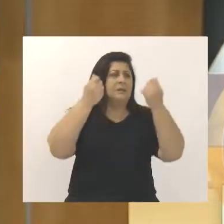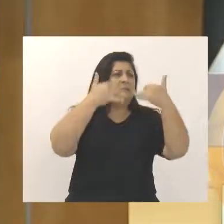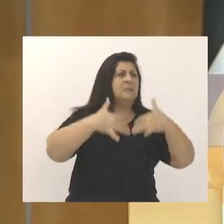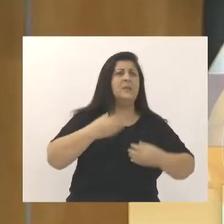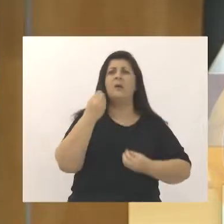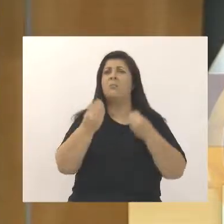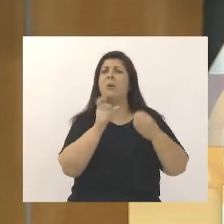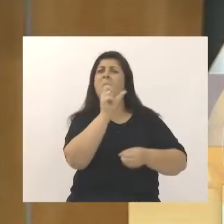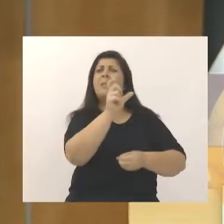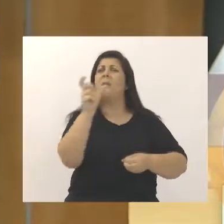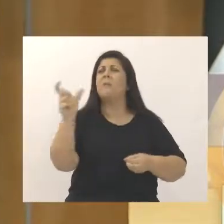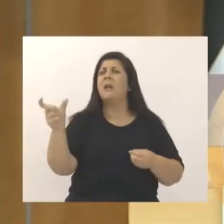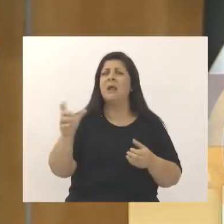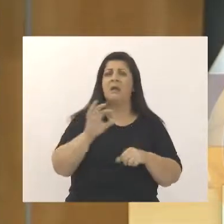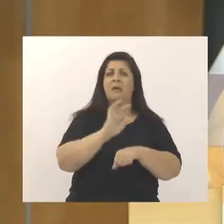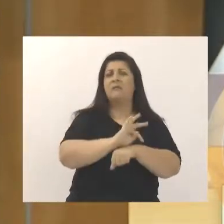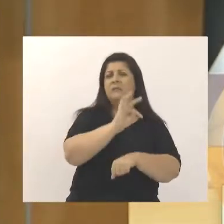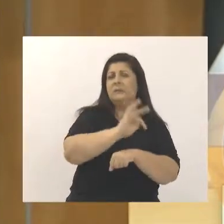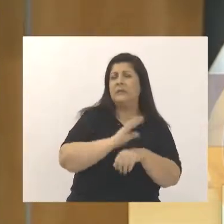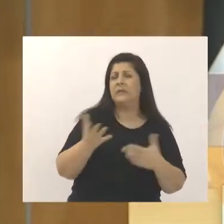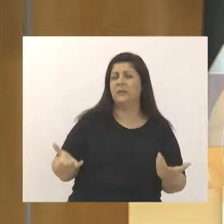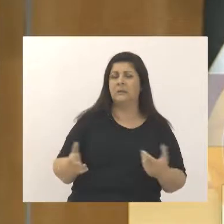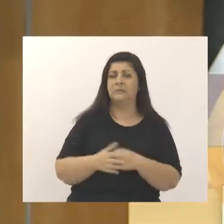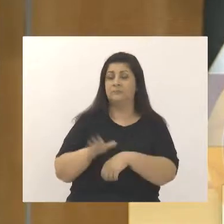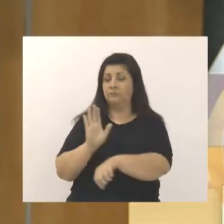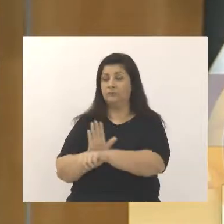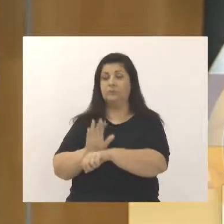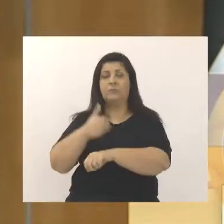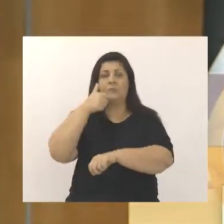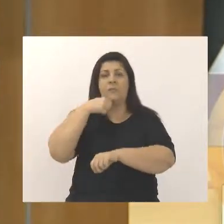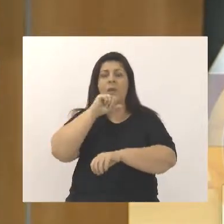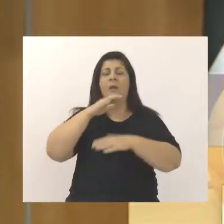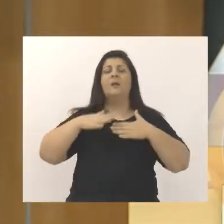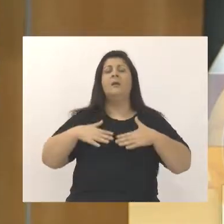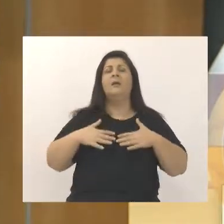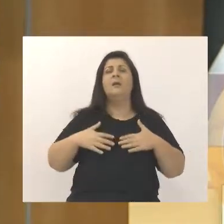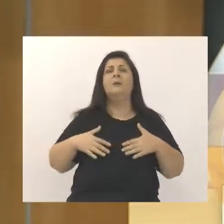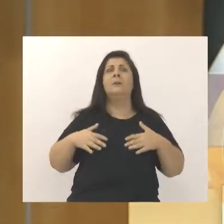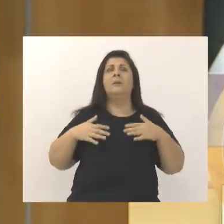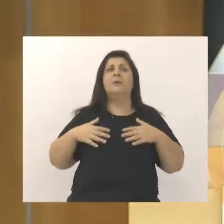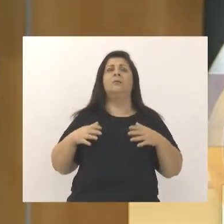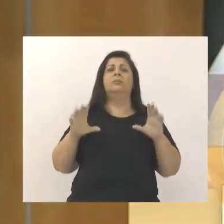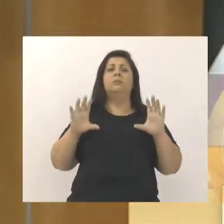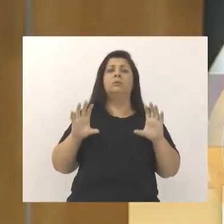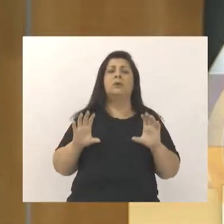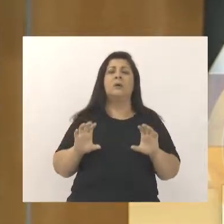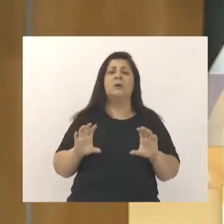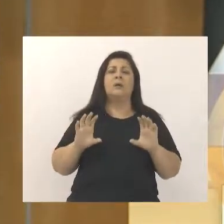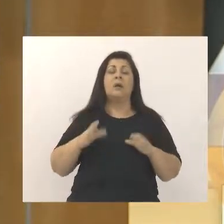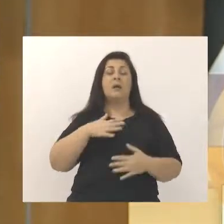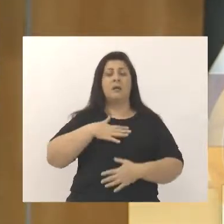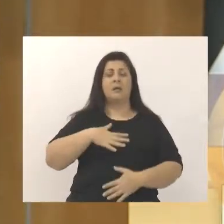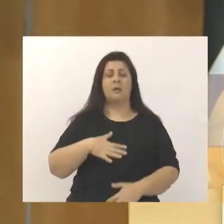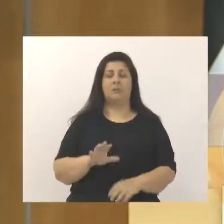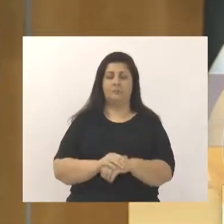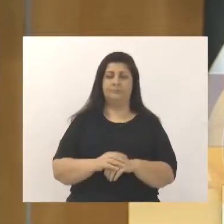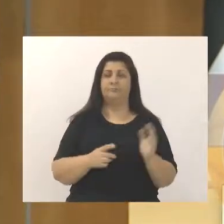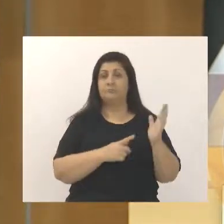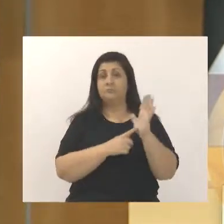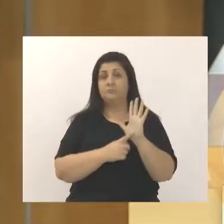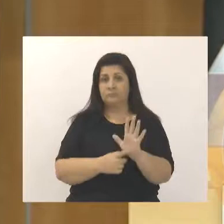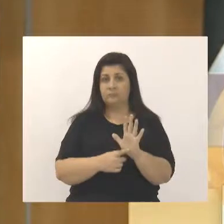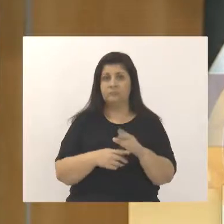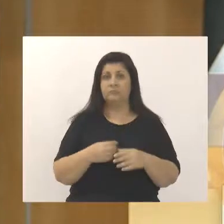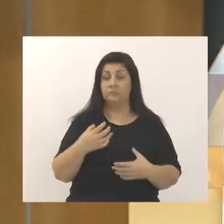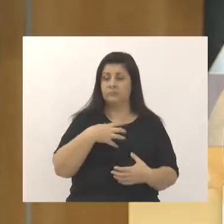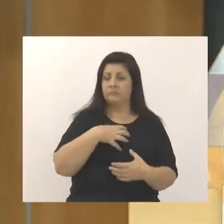hospitalares, ajudam o parturiente a encontrar posições mais confortáveis para o trabalho de parto e mostram